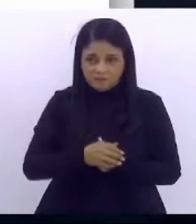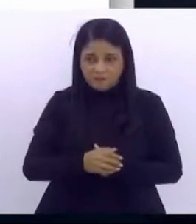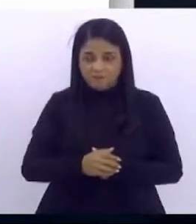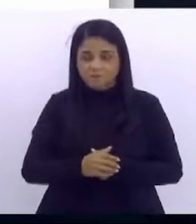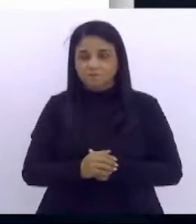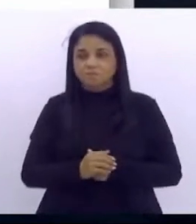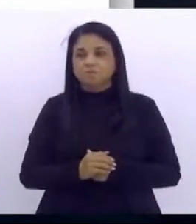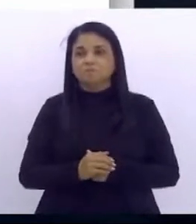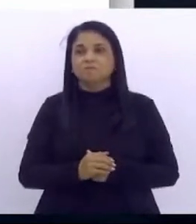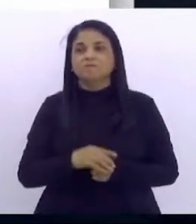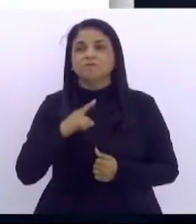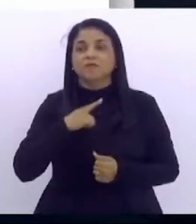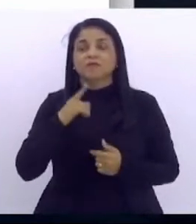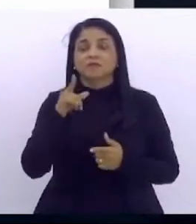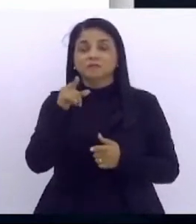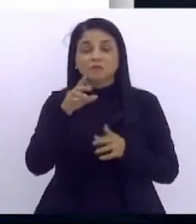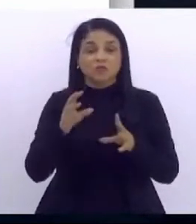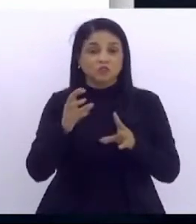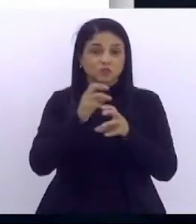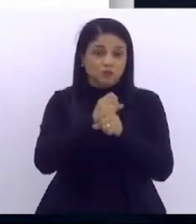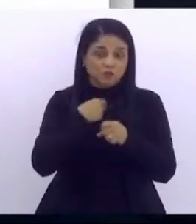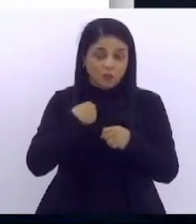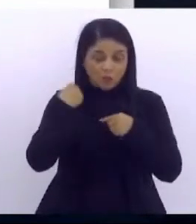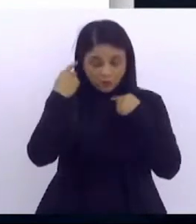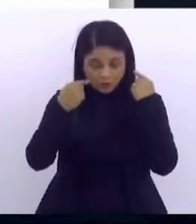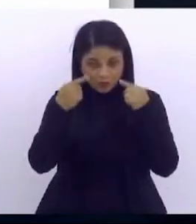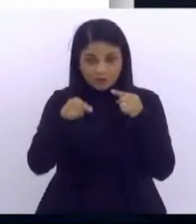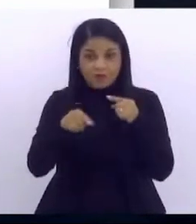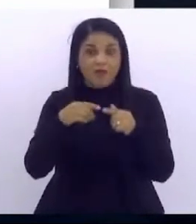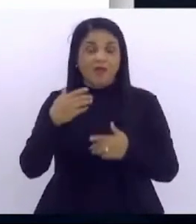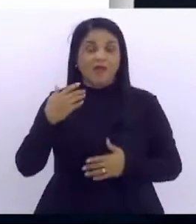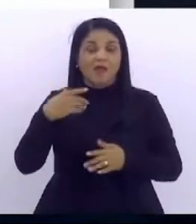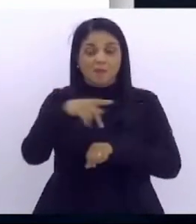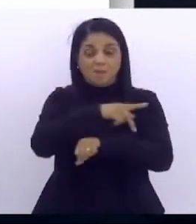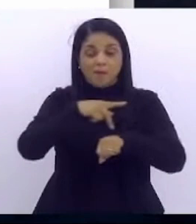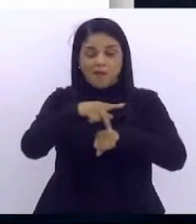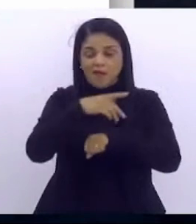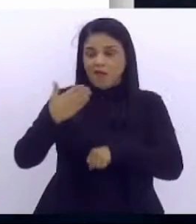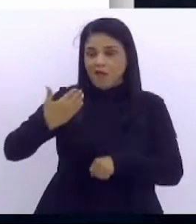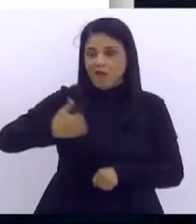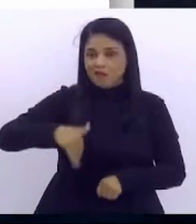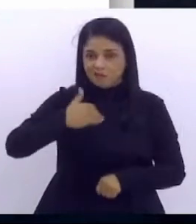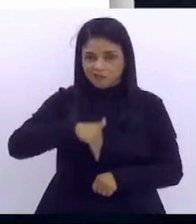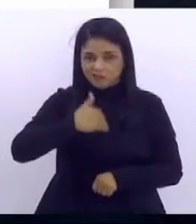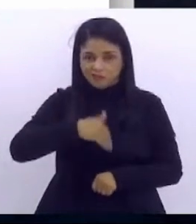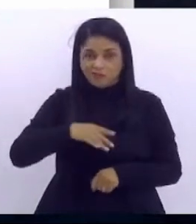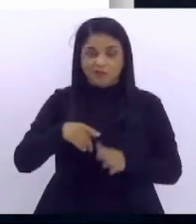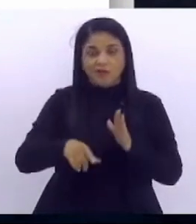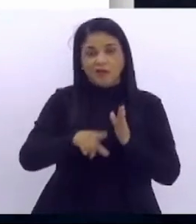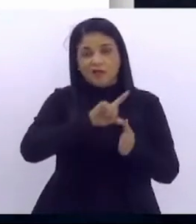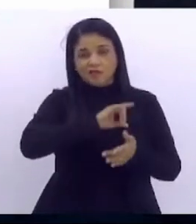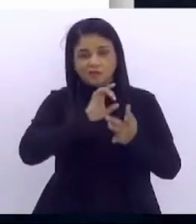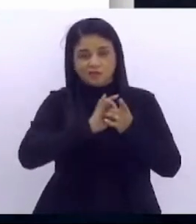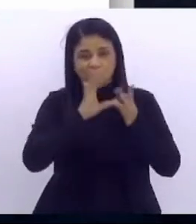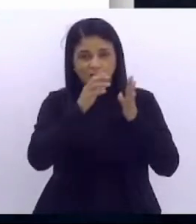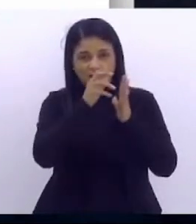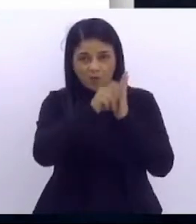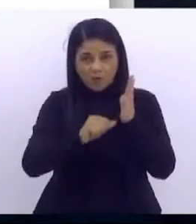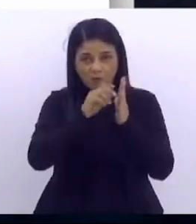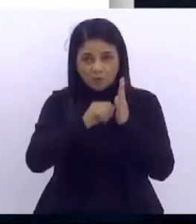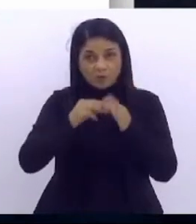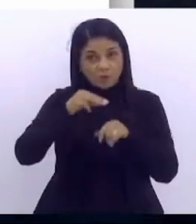estou doido com os meus números? O que aconteceu na Argentina? Antes de legalizar o aborto, por